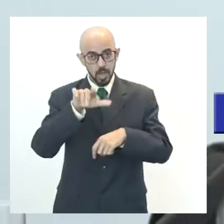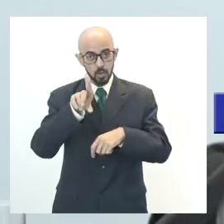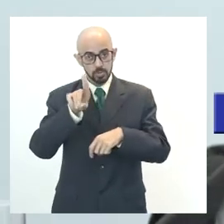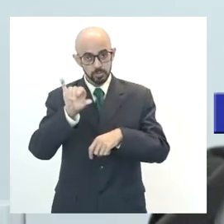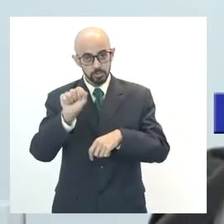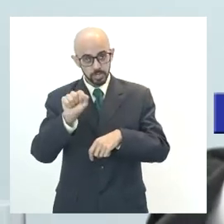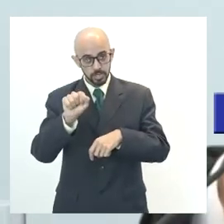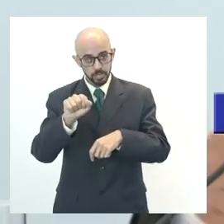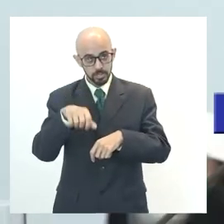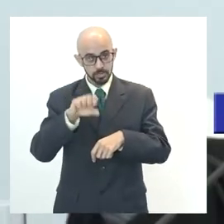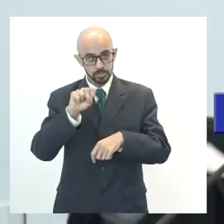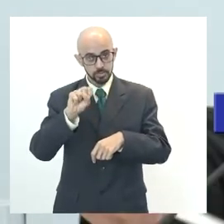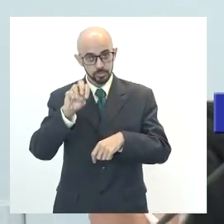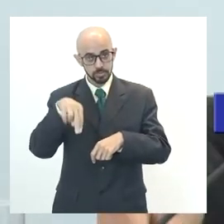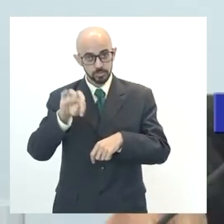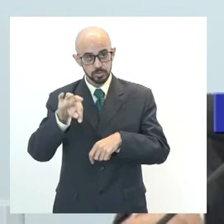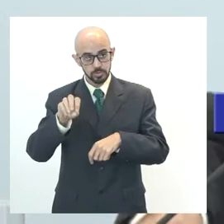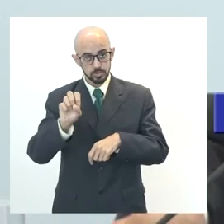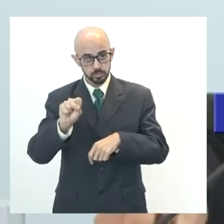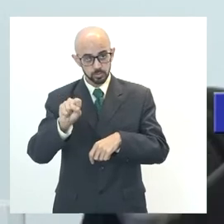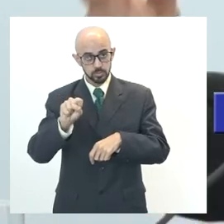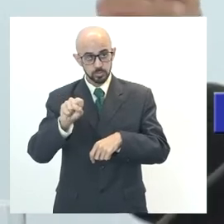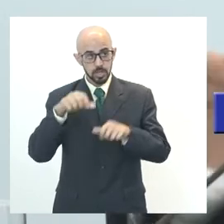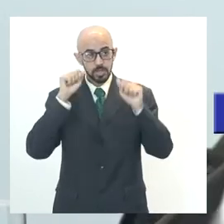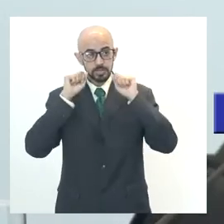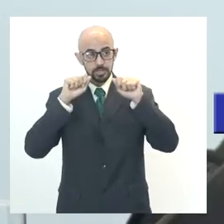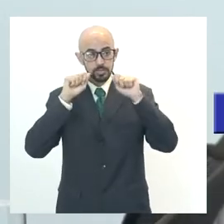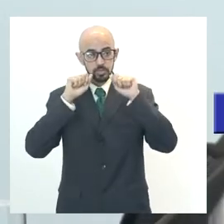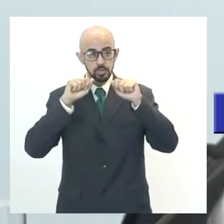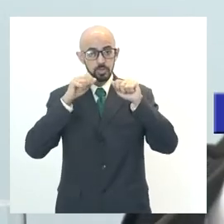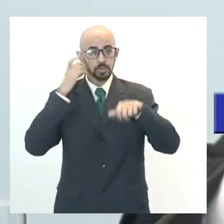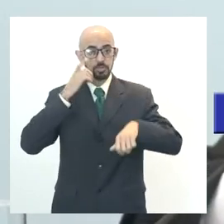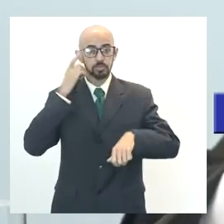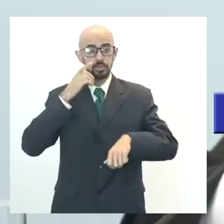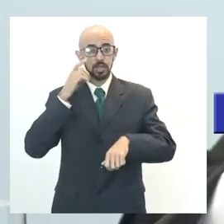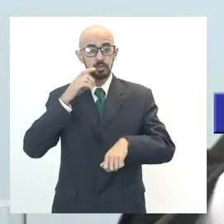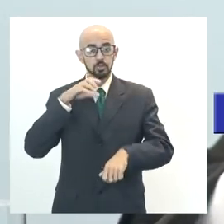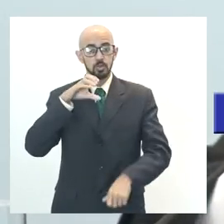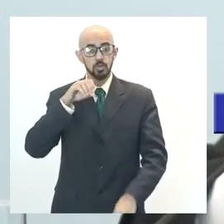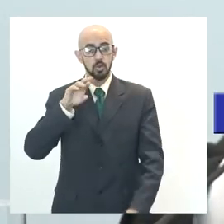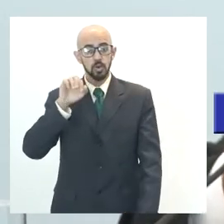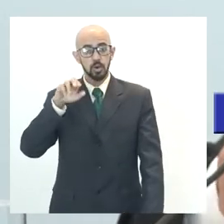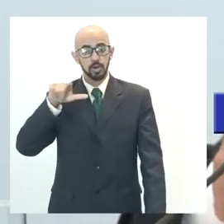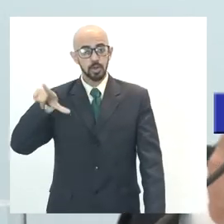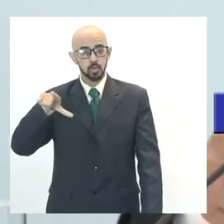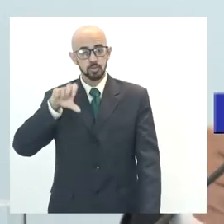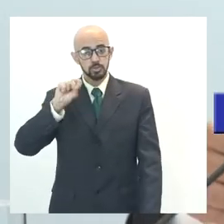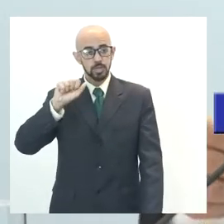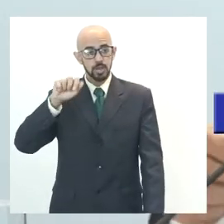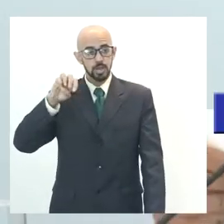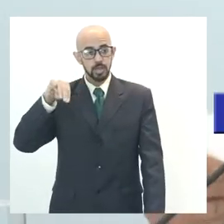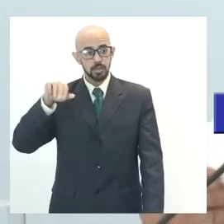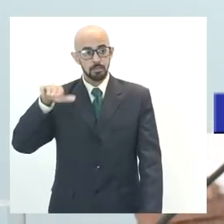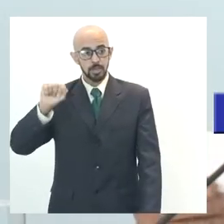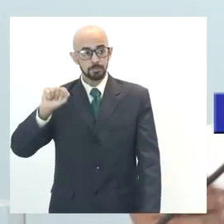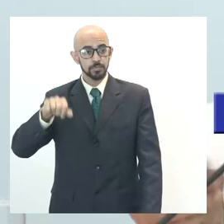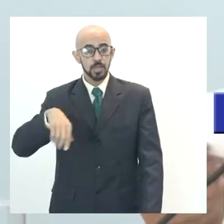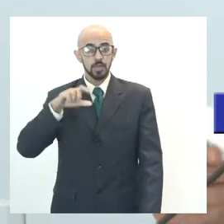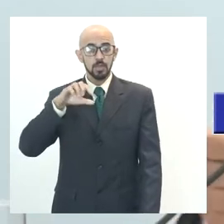Santos assessora do deputado Coronel Salema dá um abraço problema Fernando Taylor Jornalista